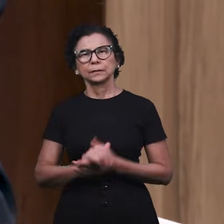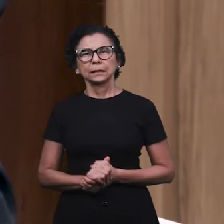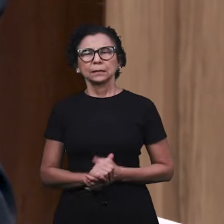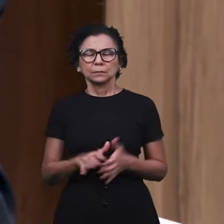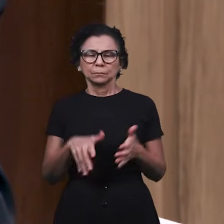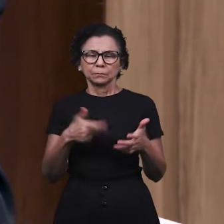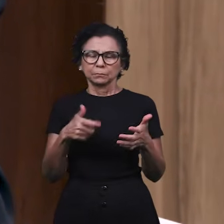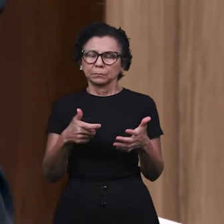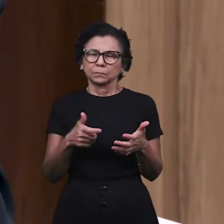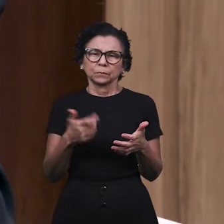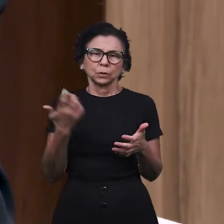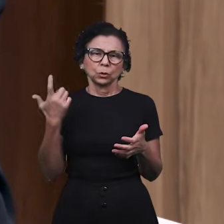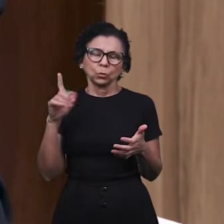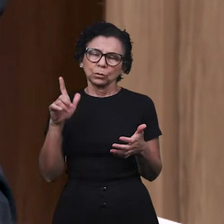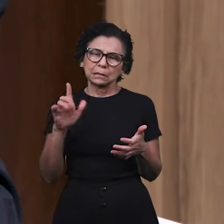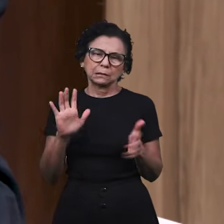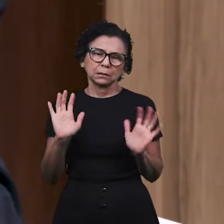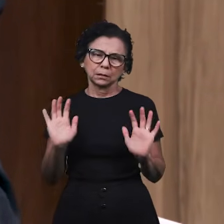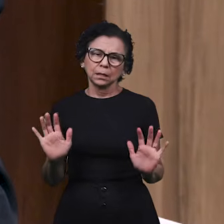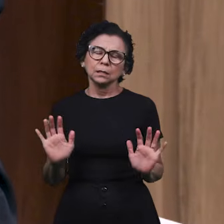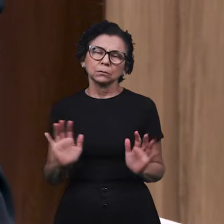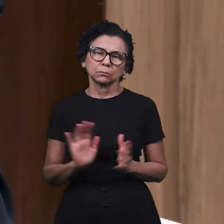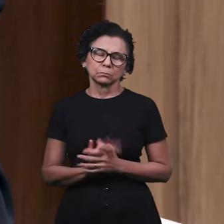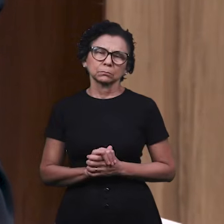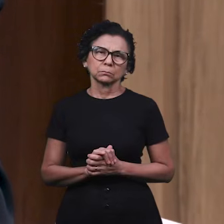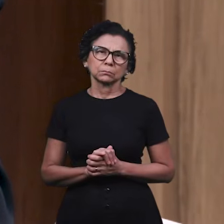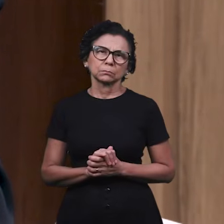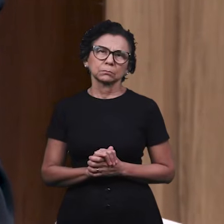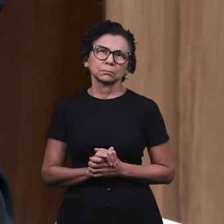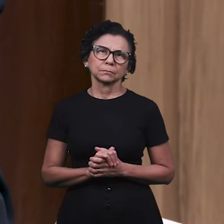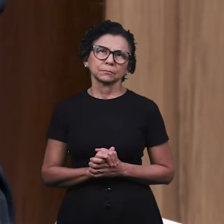conseguiram, vamos dizer assim, cada um no seu instrumento,